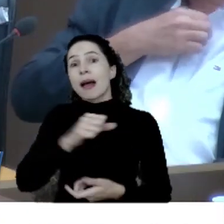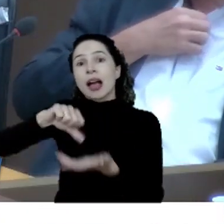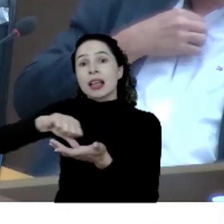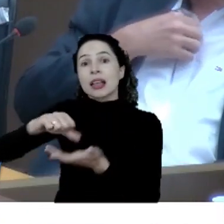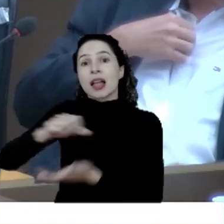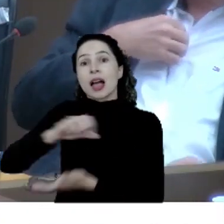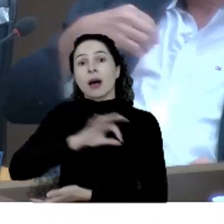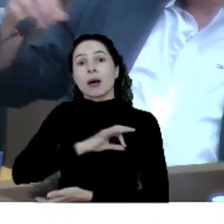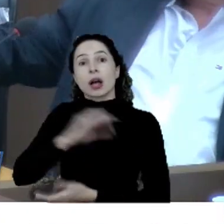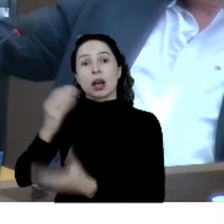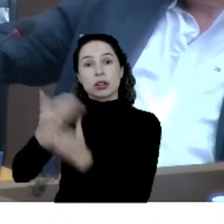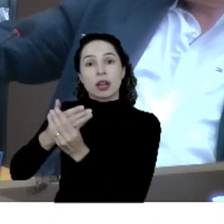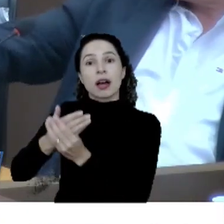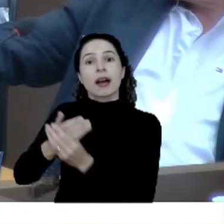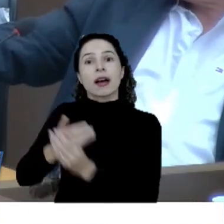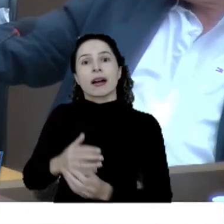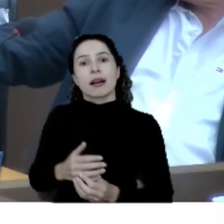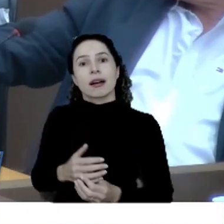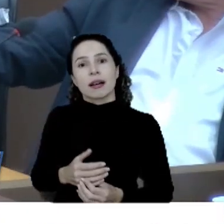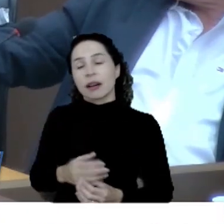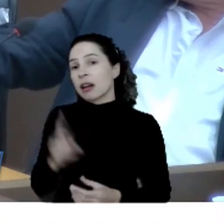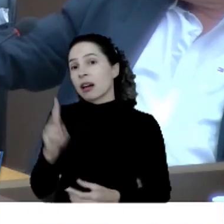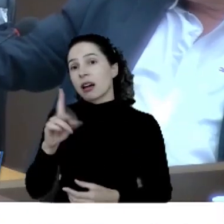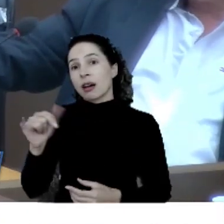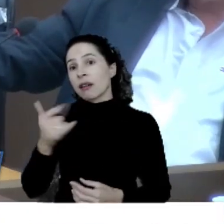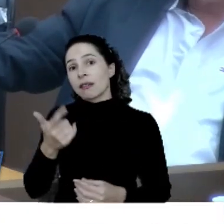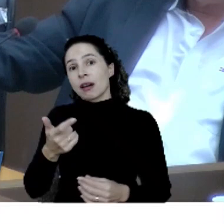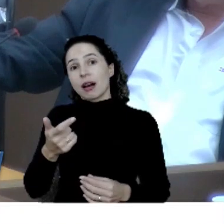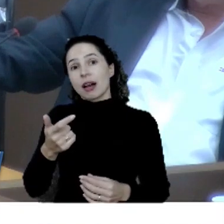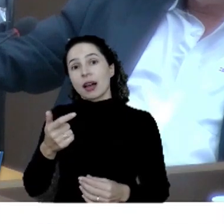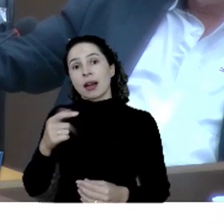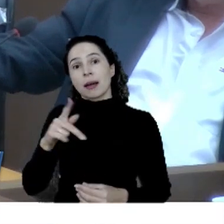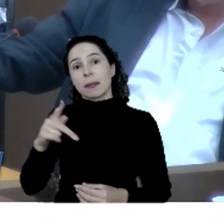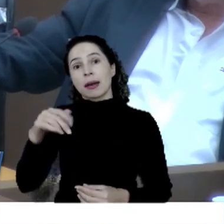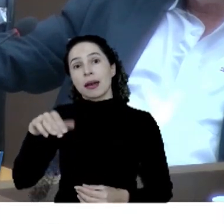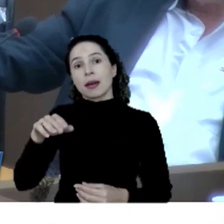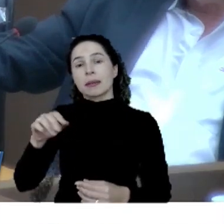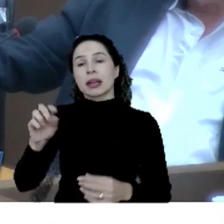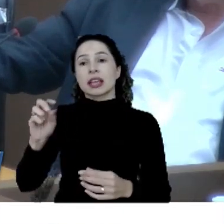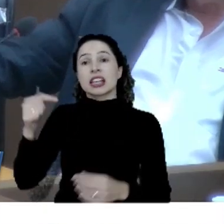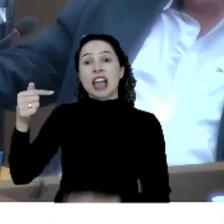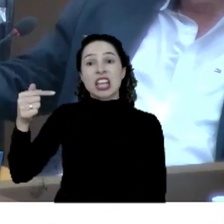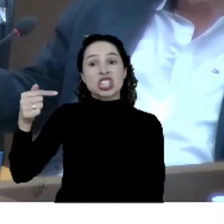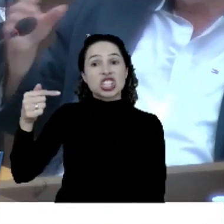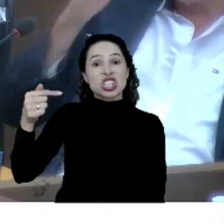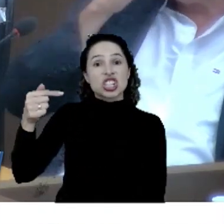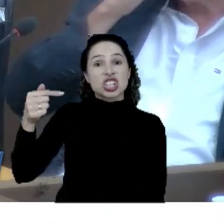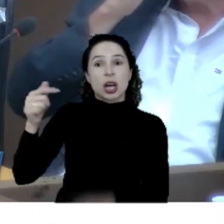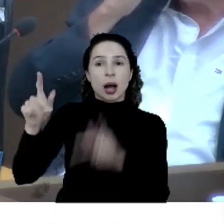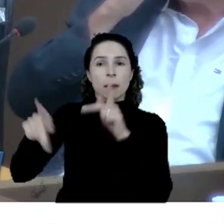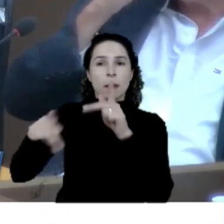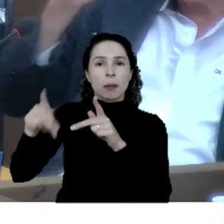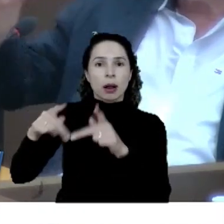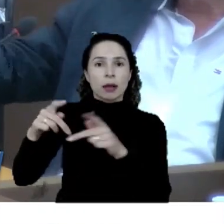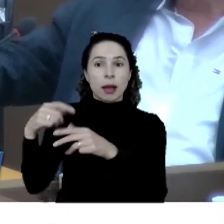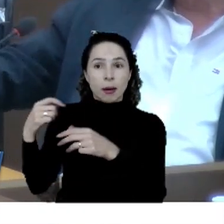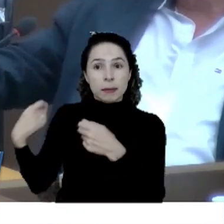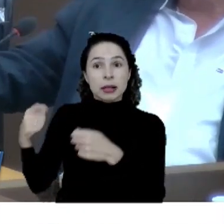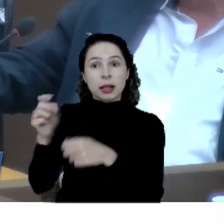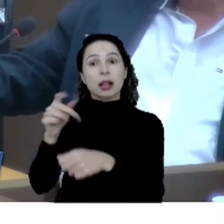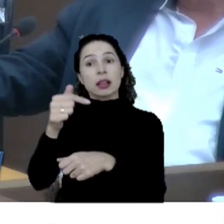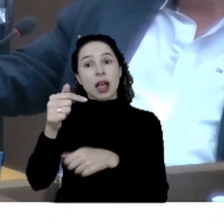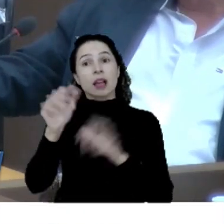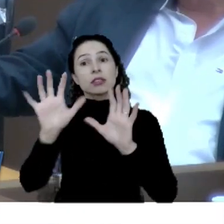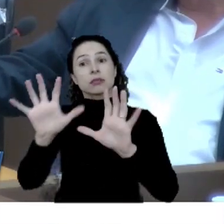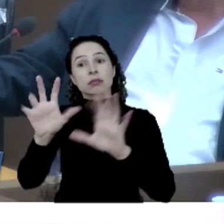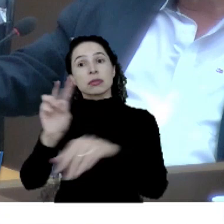Judiciária, vai sair antes da Polícia Militar de lá. 7 viaturas, população precisando de viatura, tem 7 viaturas tomando conta